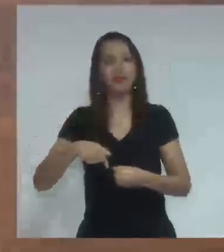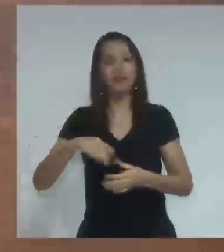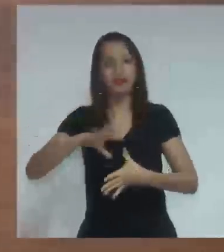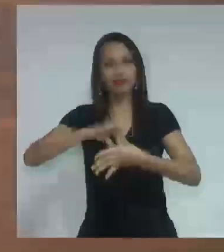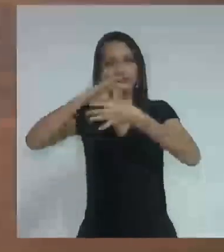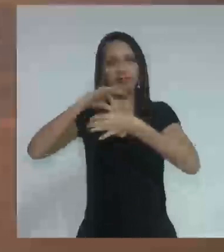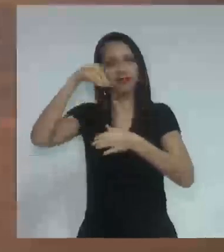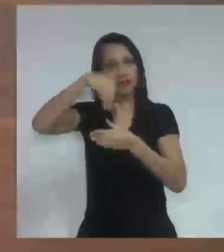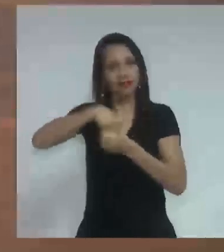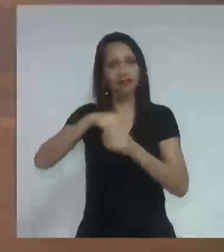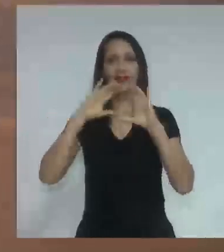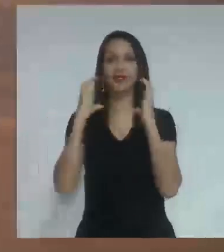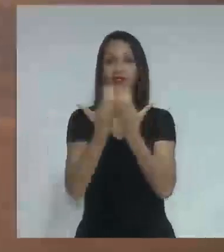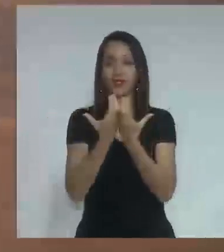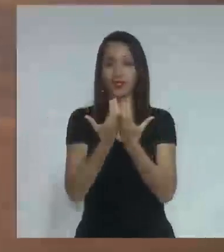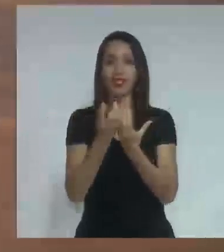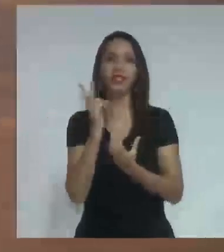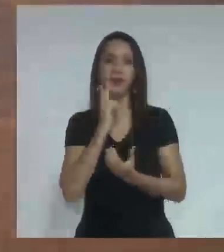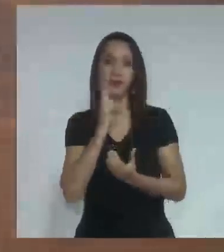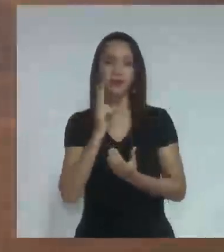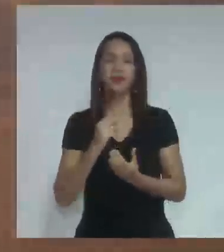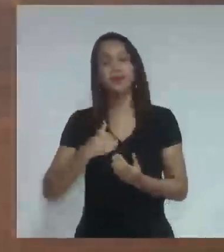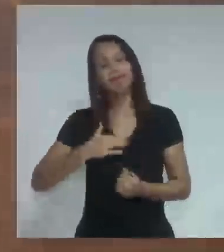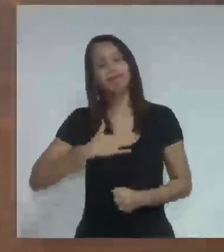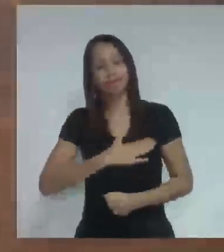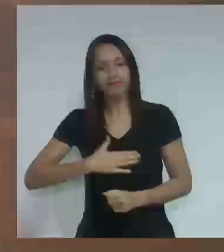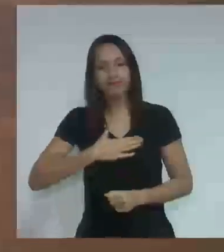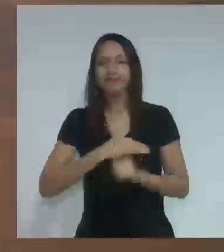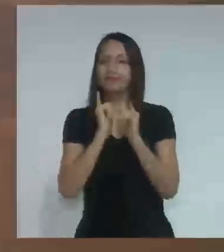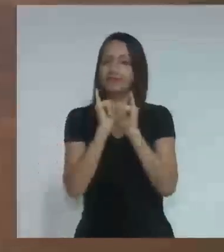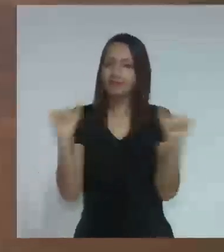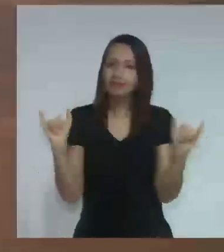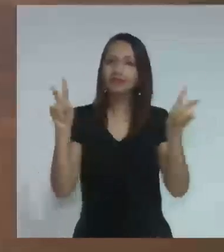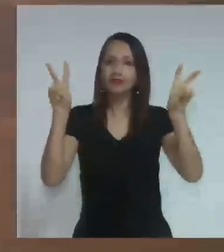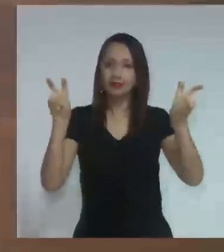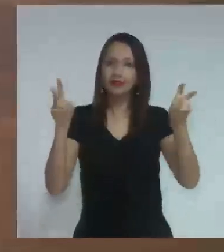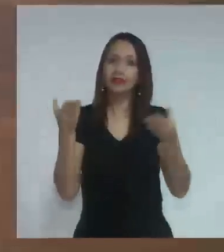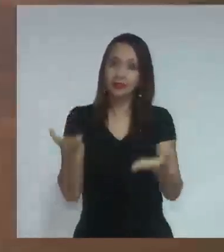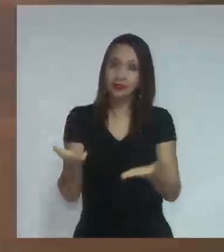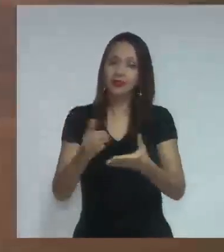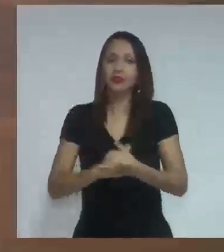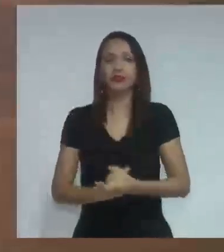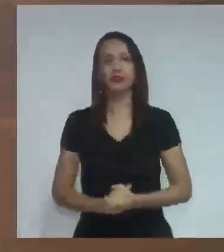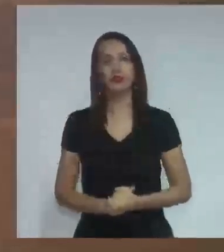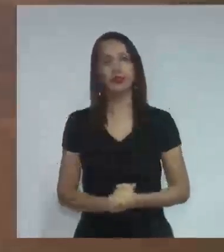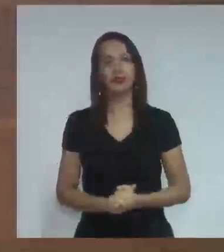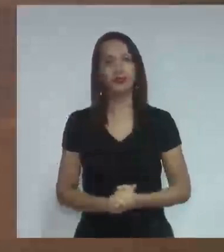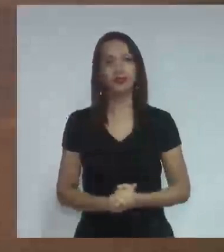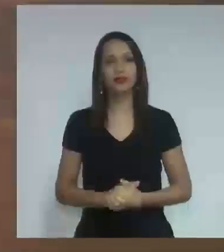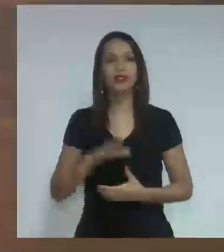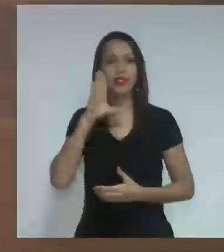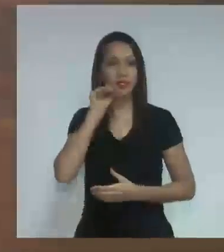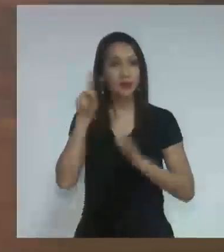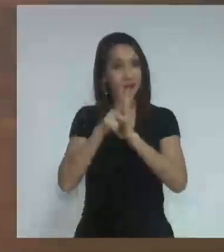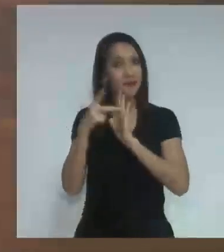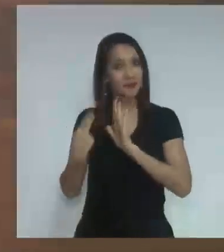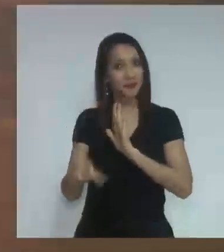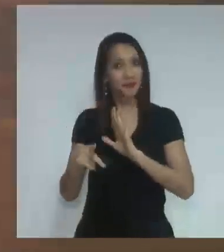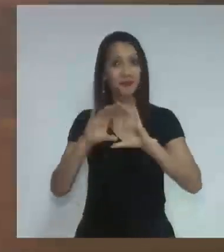líder aqui dentro também. Então, eu queria deixar registrado isso também. Funcionário da Câmara.